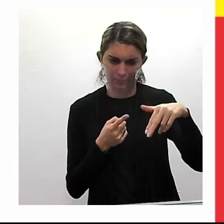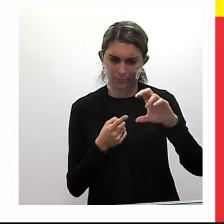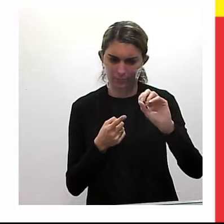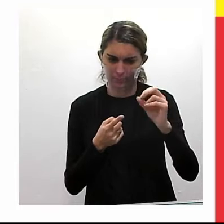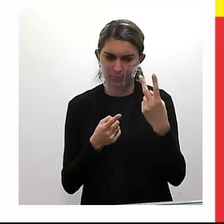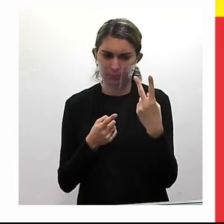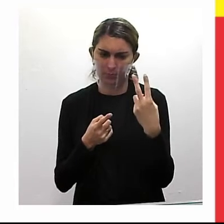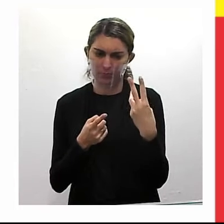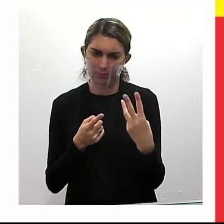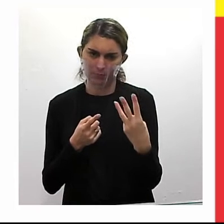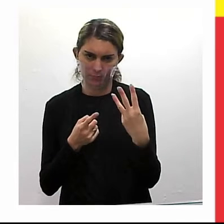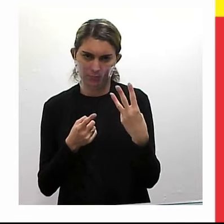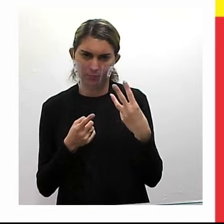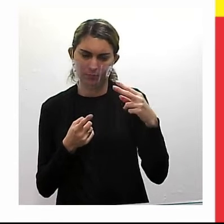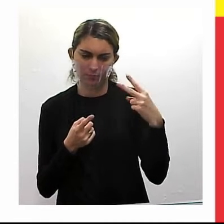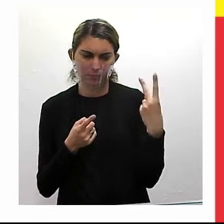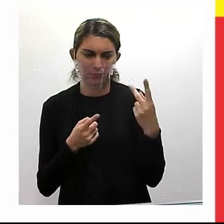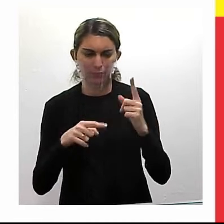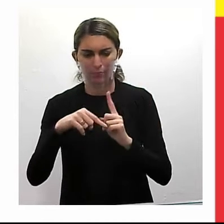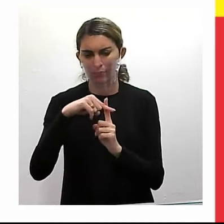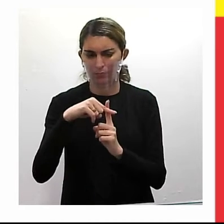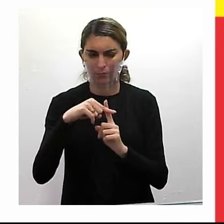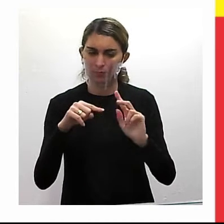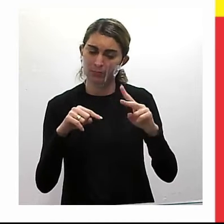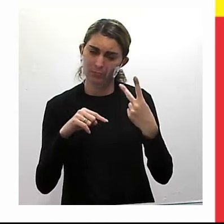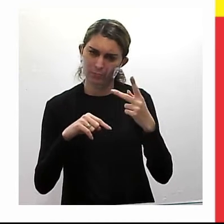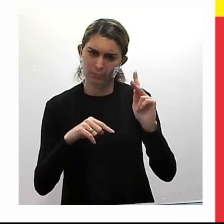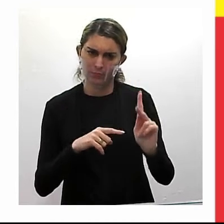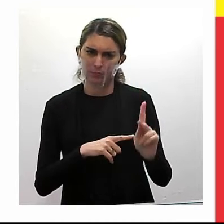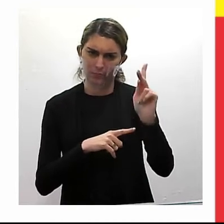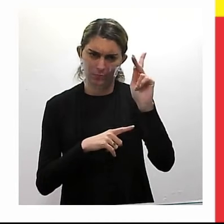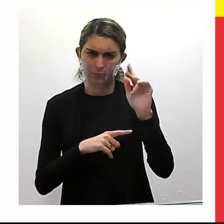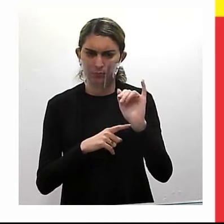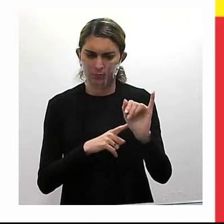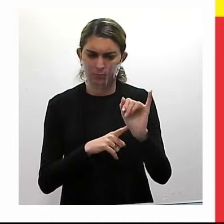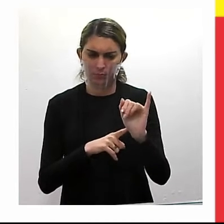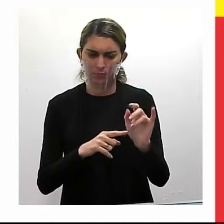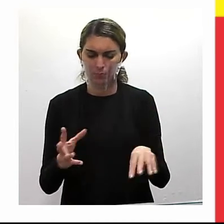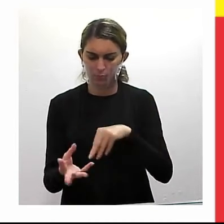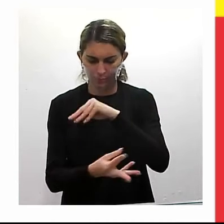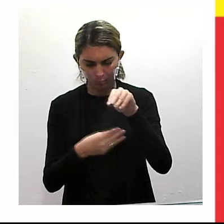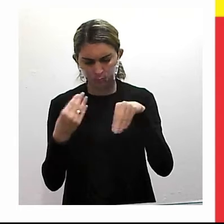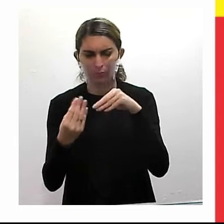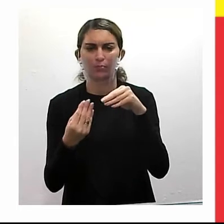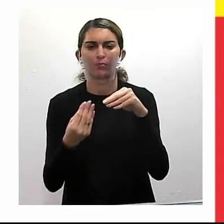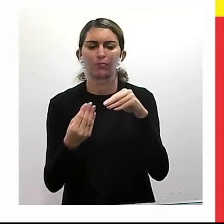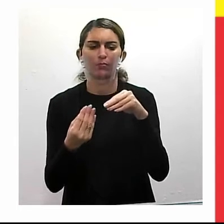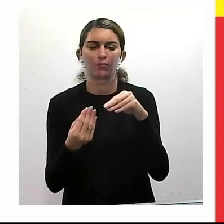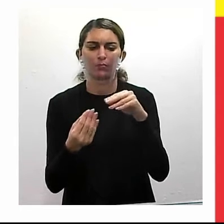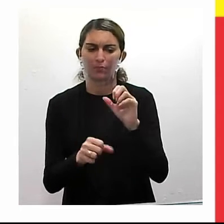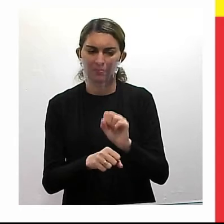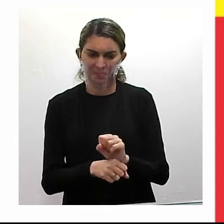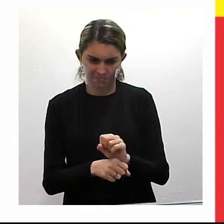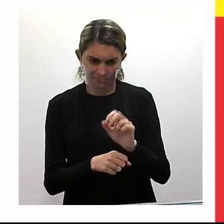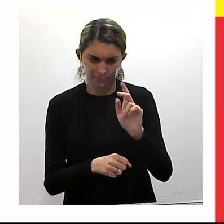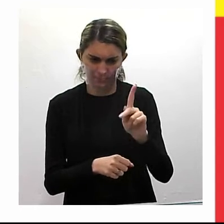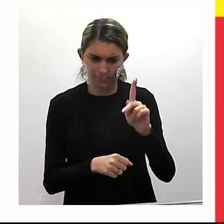NO32, certo? Mais o 2KI, formando o, eu vou parar